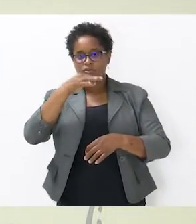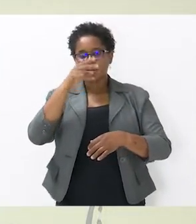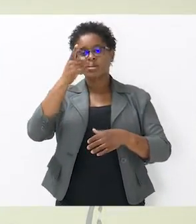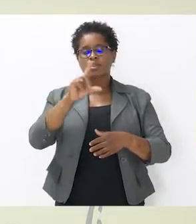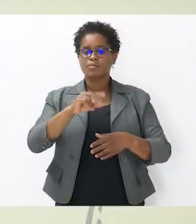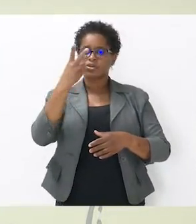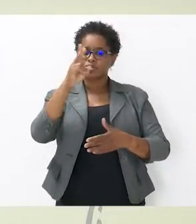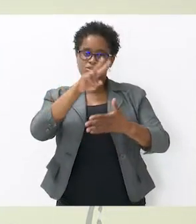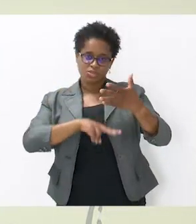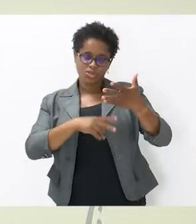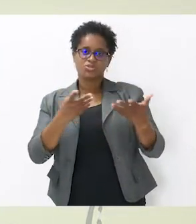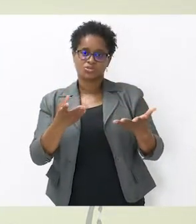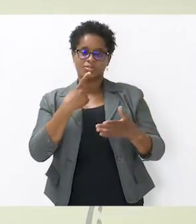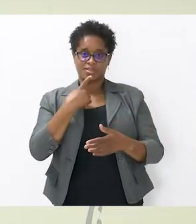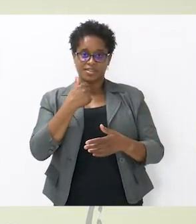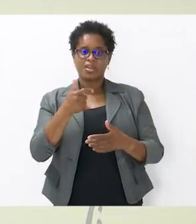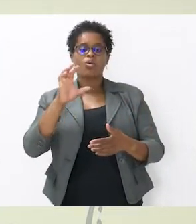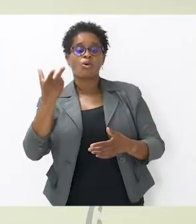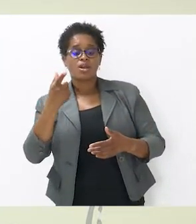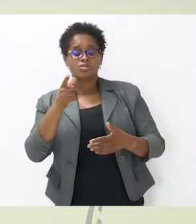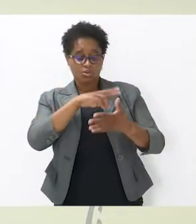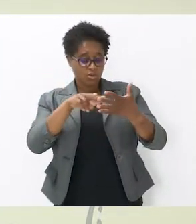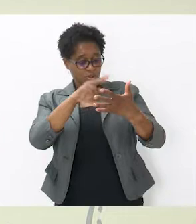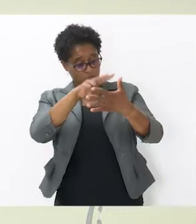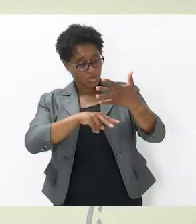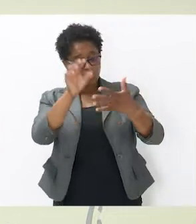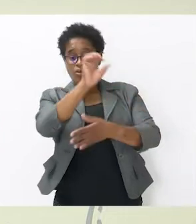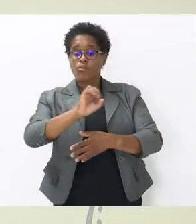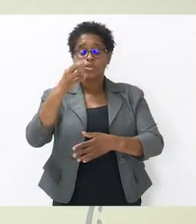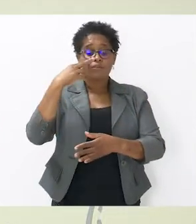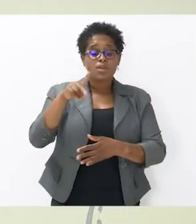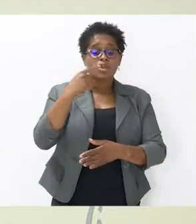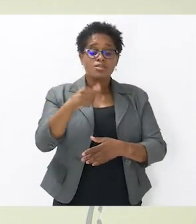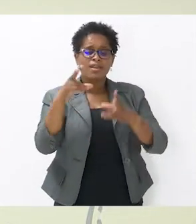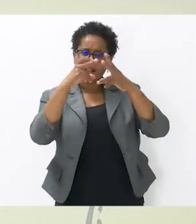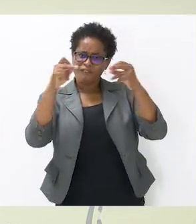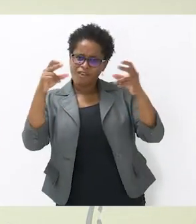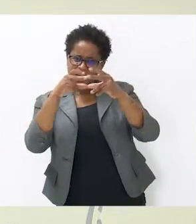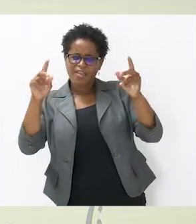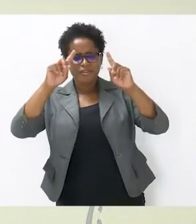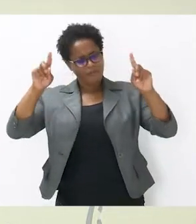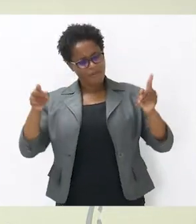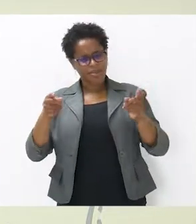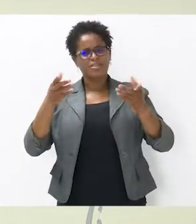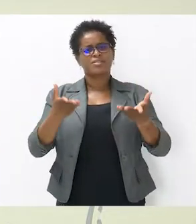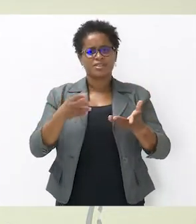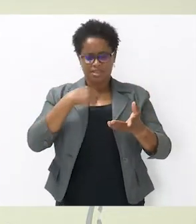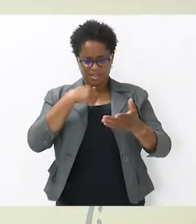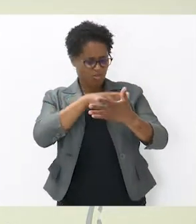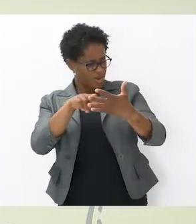de texto, certo? Quando eu li o texto, vocês repararam que havia aquelas frases entre parênteses que eu não